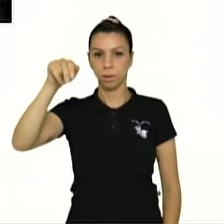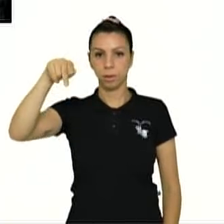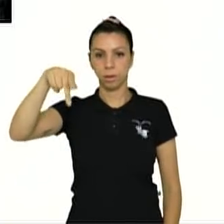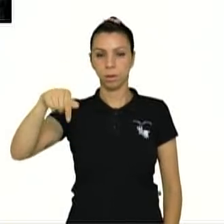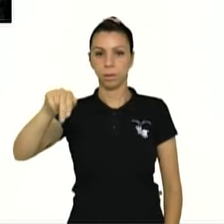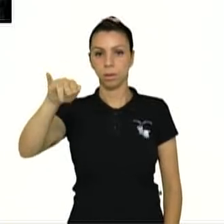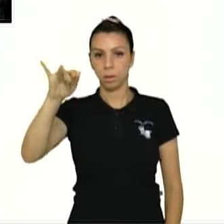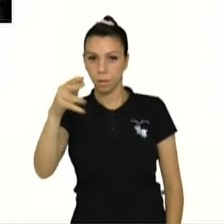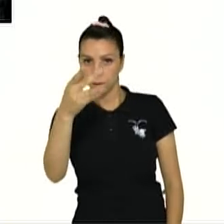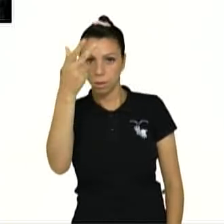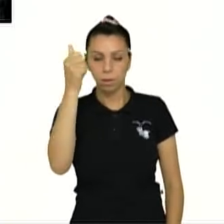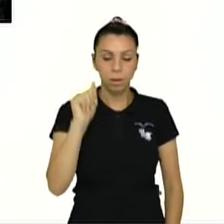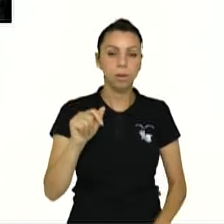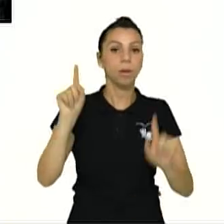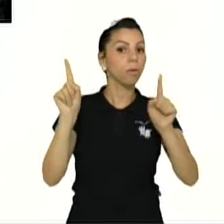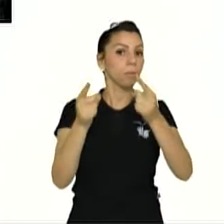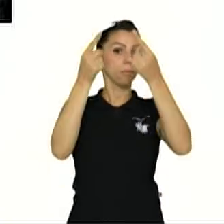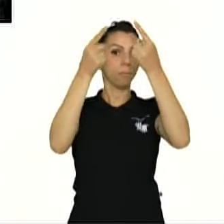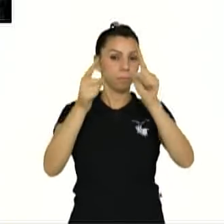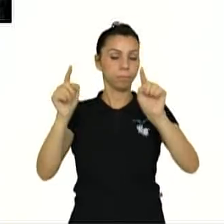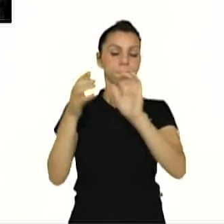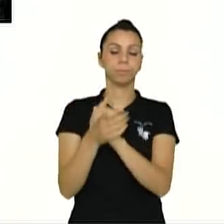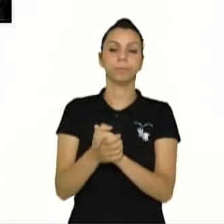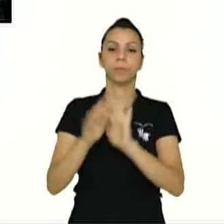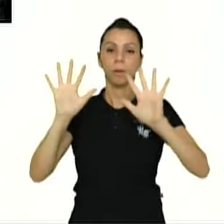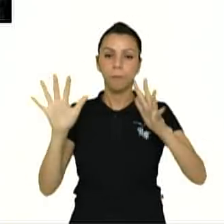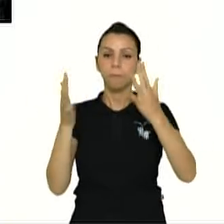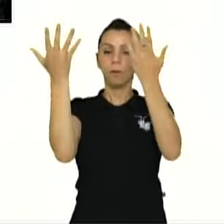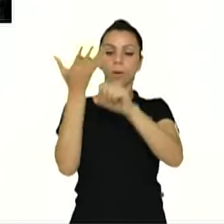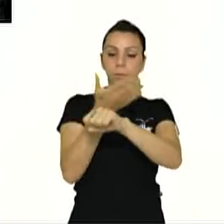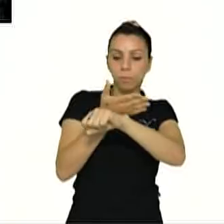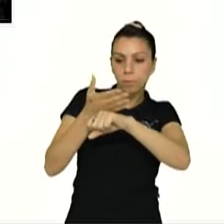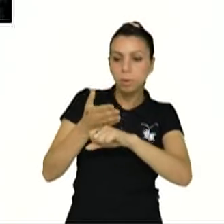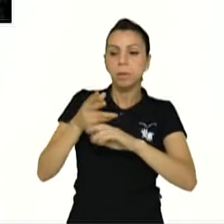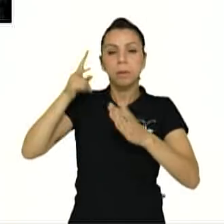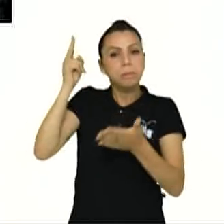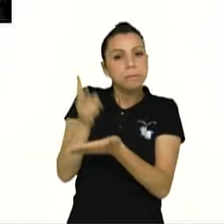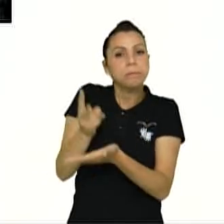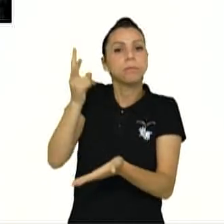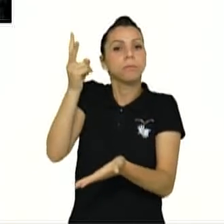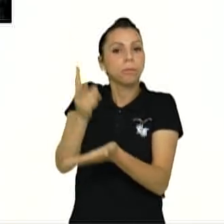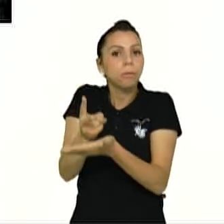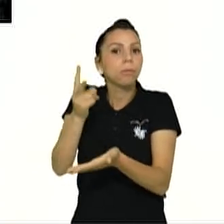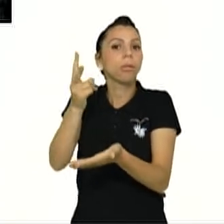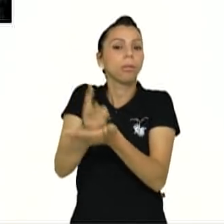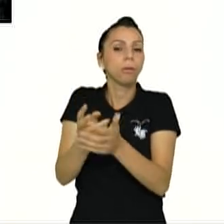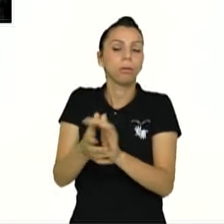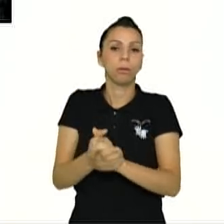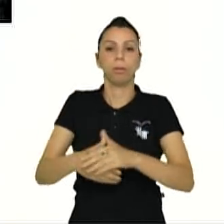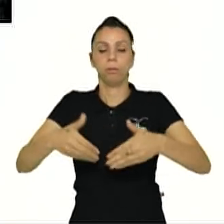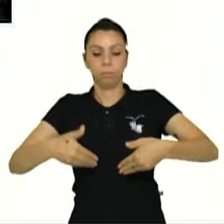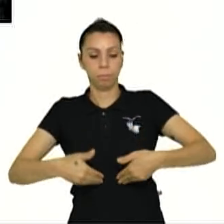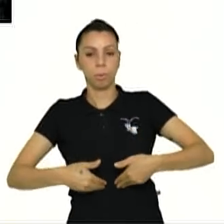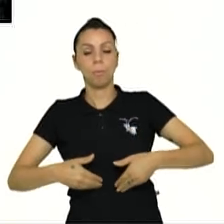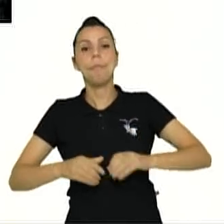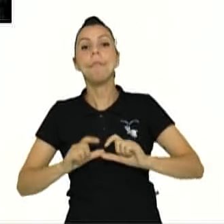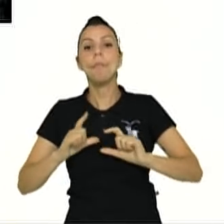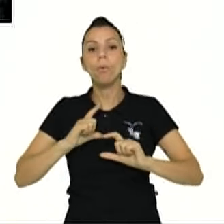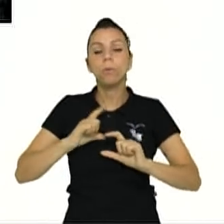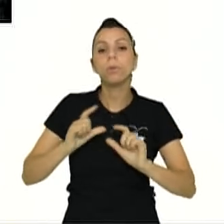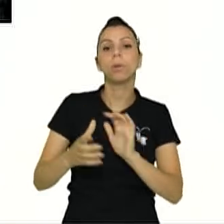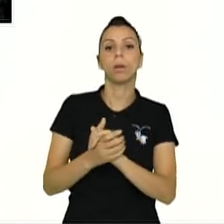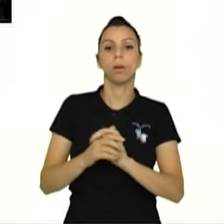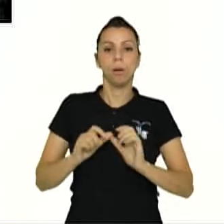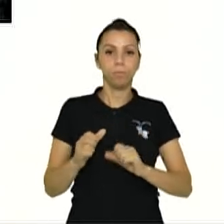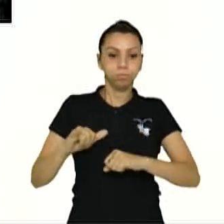Pixinguinha. E olha só, Festa de Branco sempre acaba em arrelia, se vai de barriga cheia e sai com